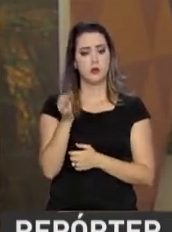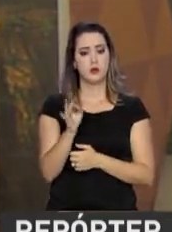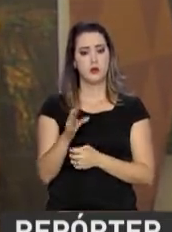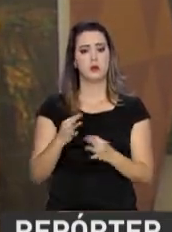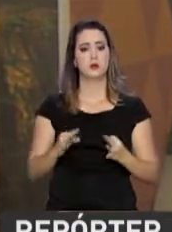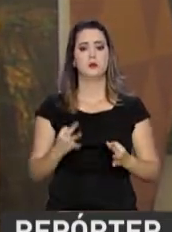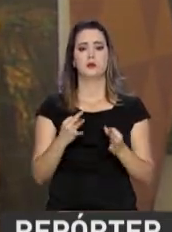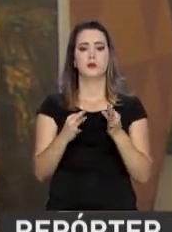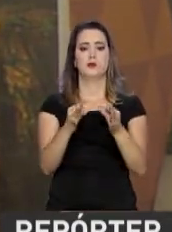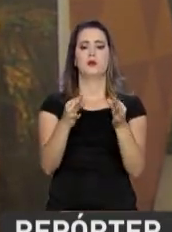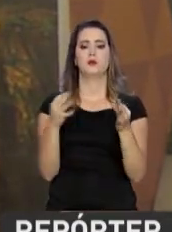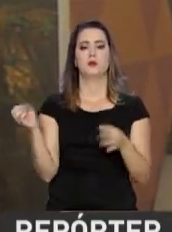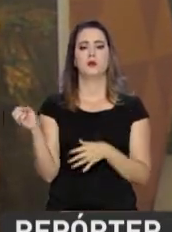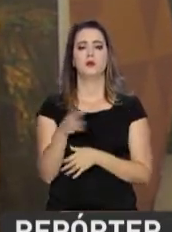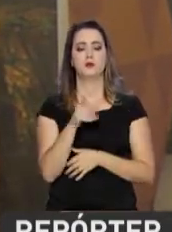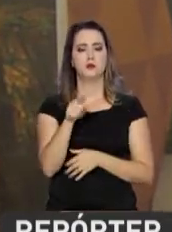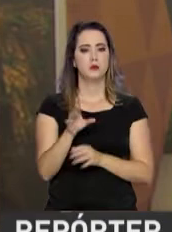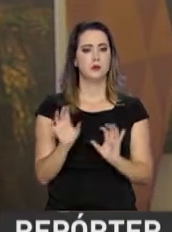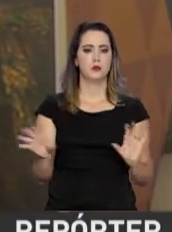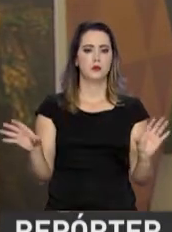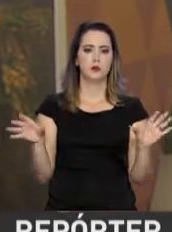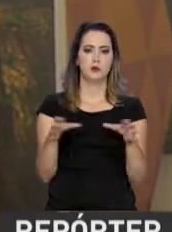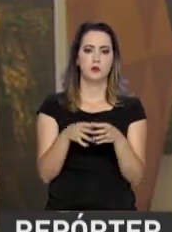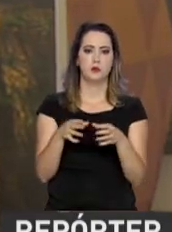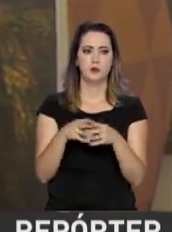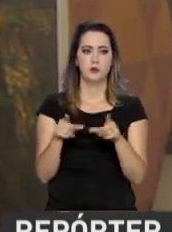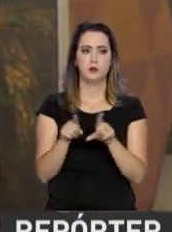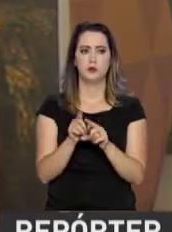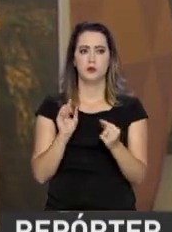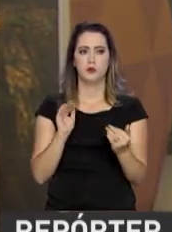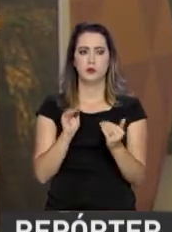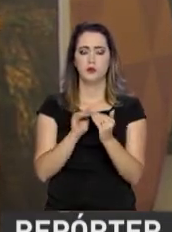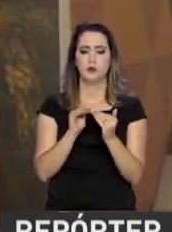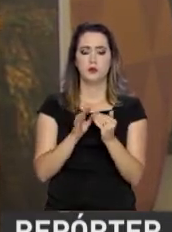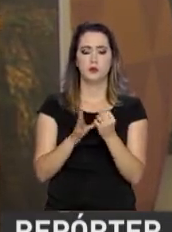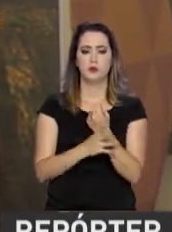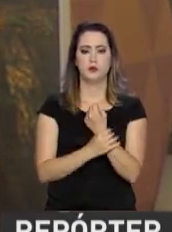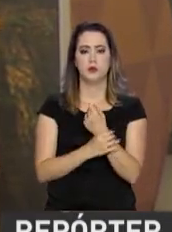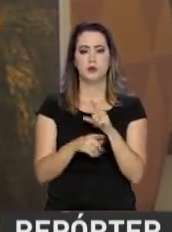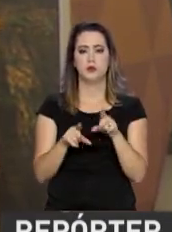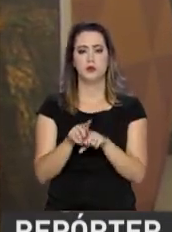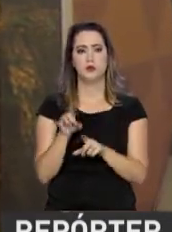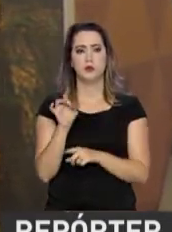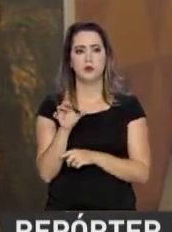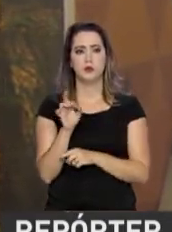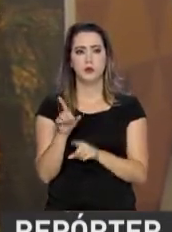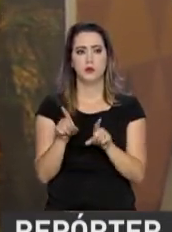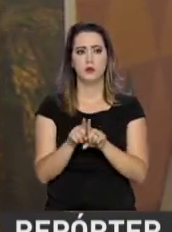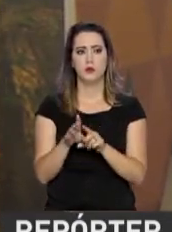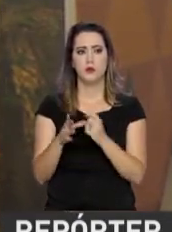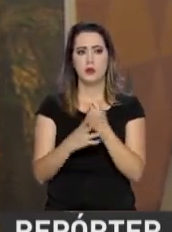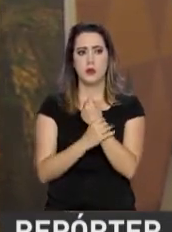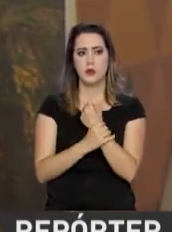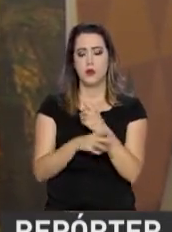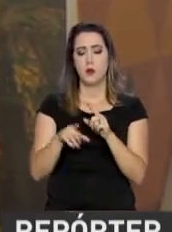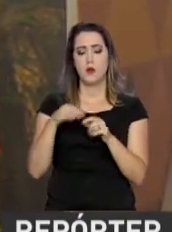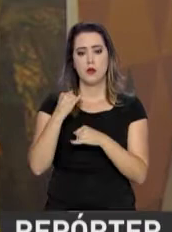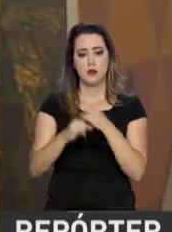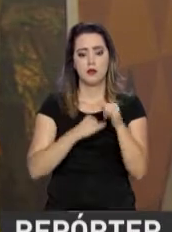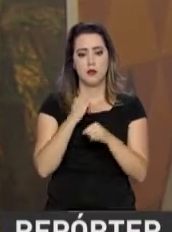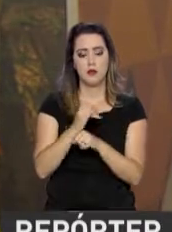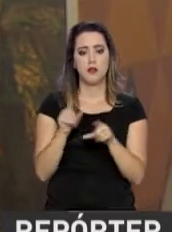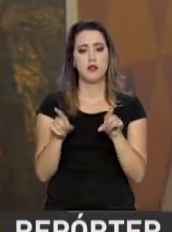tecnologia e desta área de voltada para a segurança que não só a segurança cibernética do